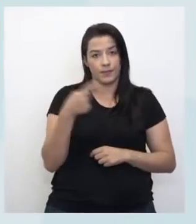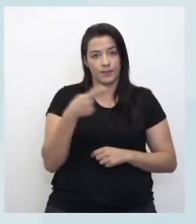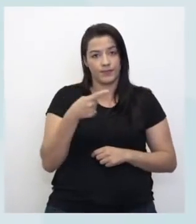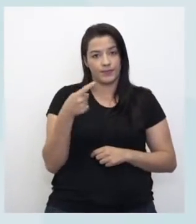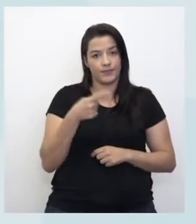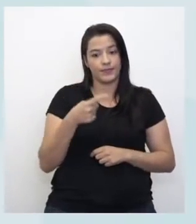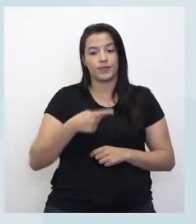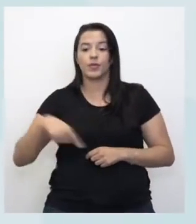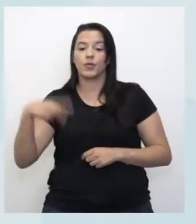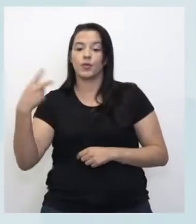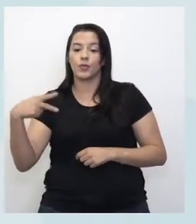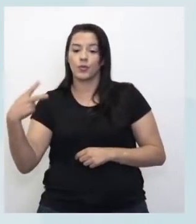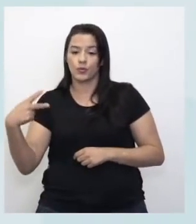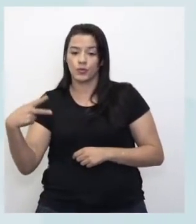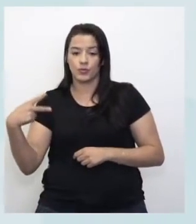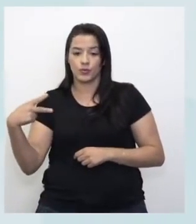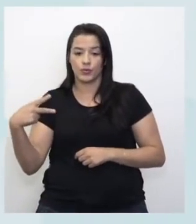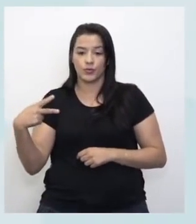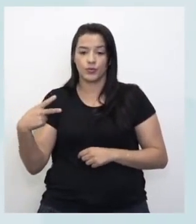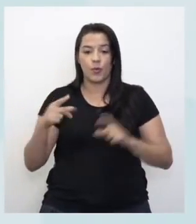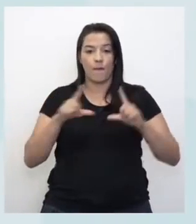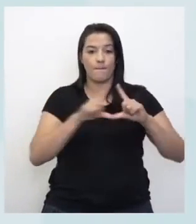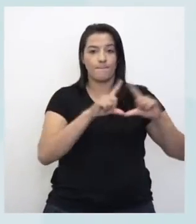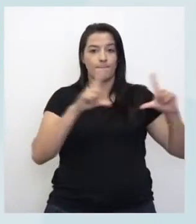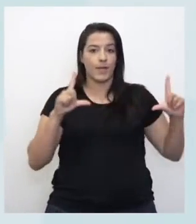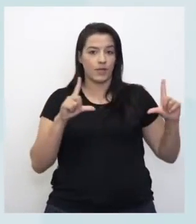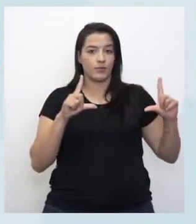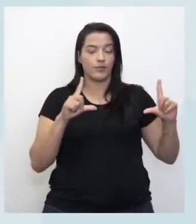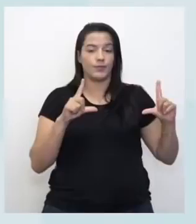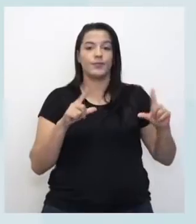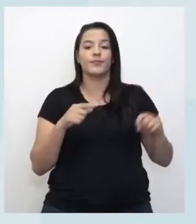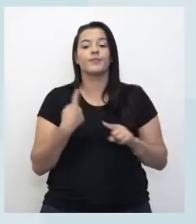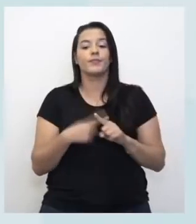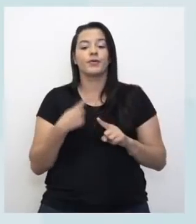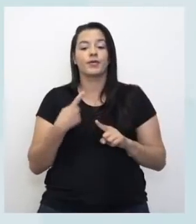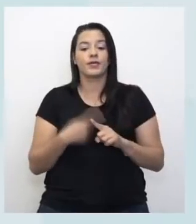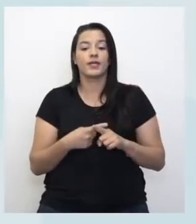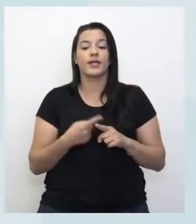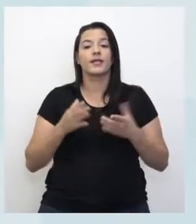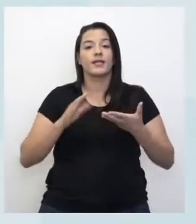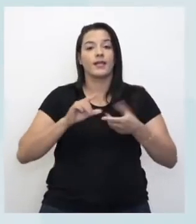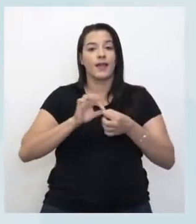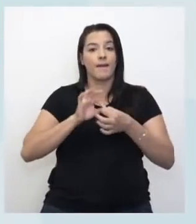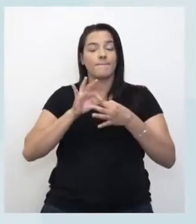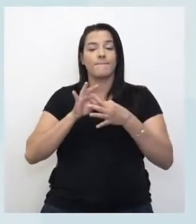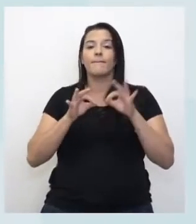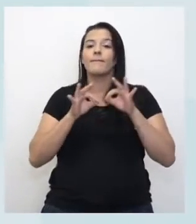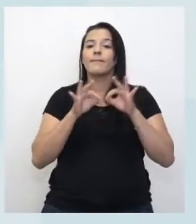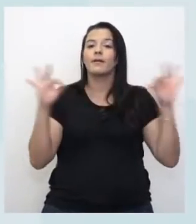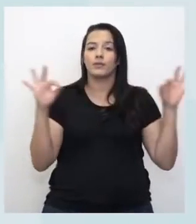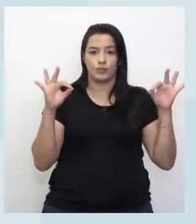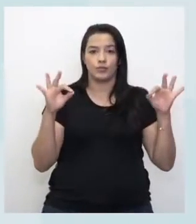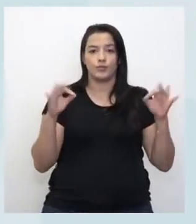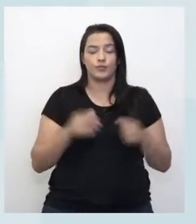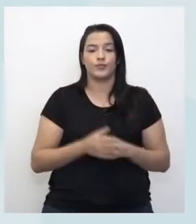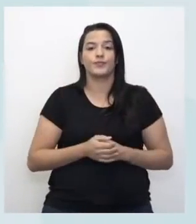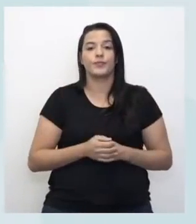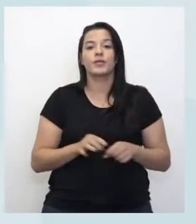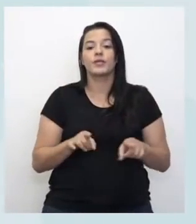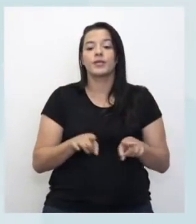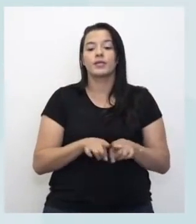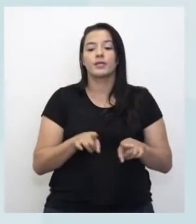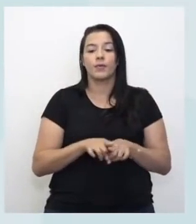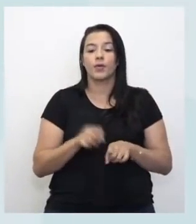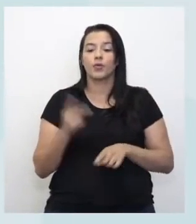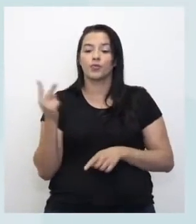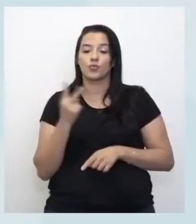e este daqui maiores, porque é do lado maior do hexágono, e esses